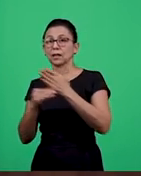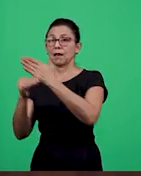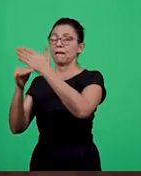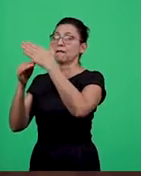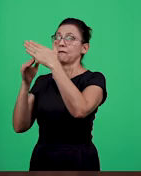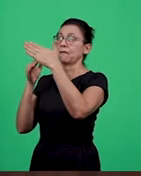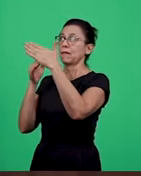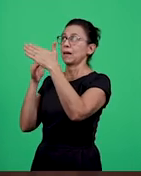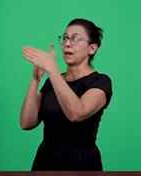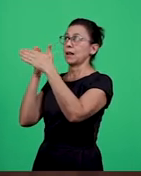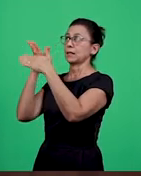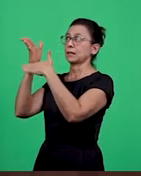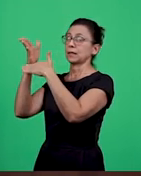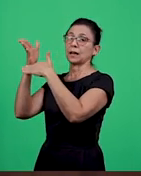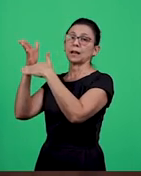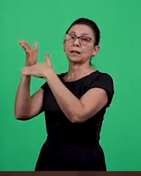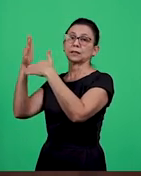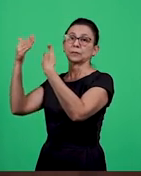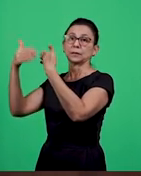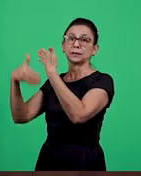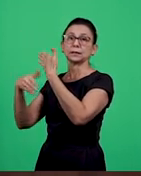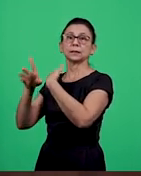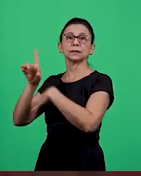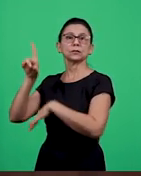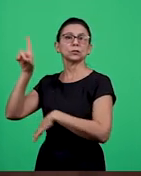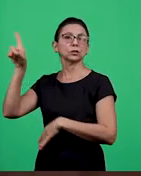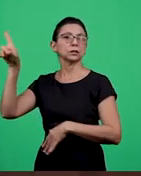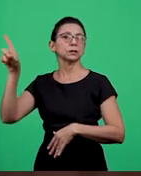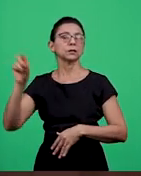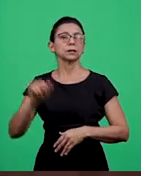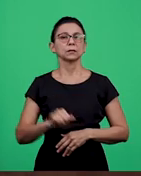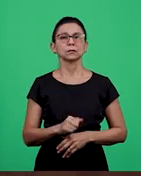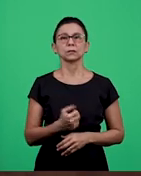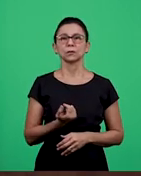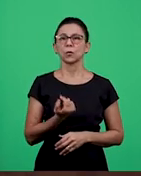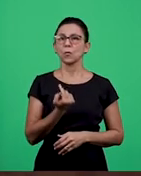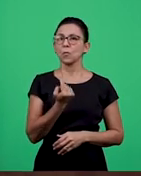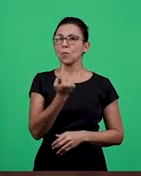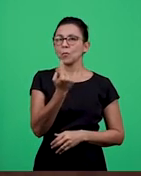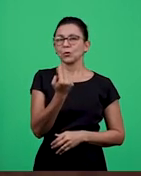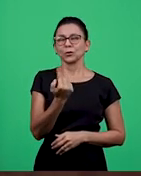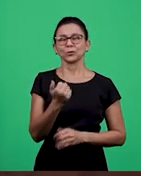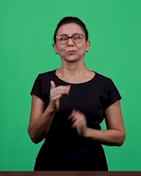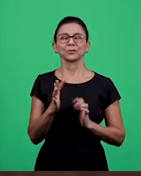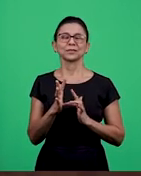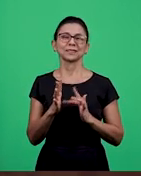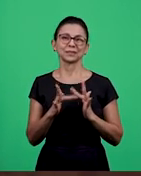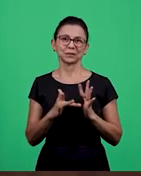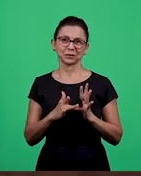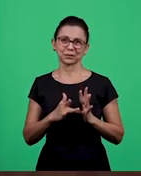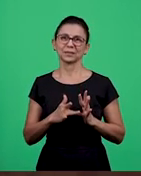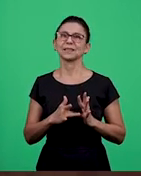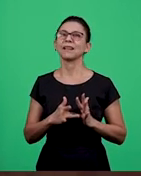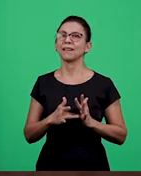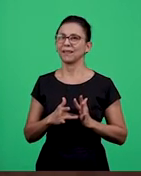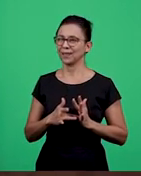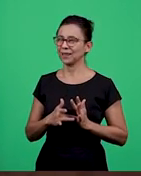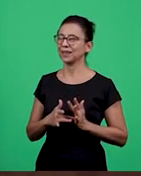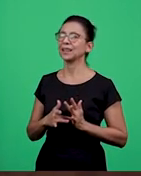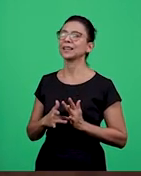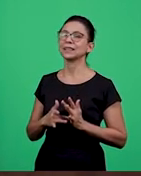não há outro a quem nós possamos recorrer. O único caminho é Jesus.